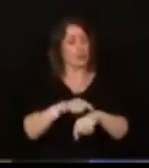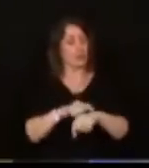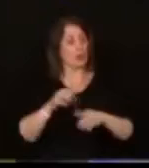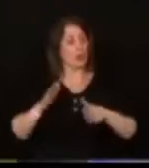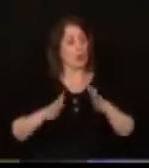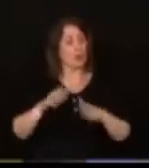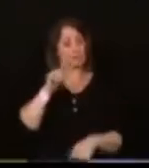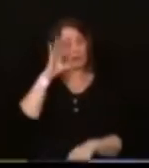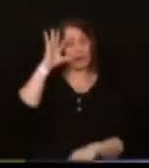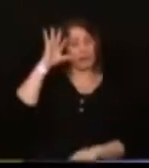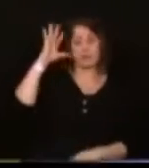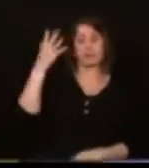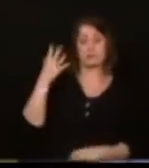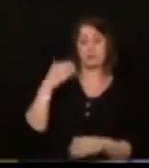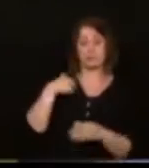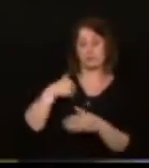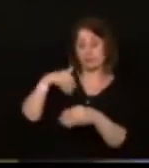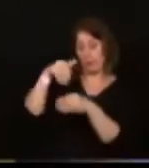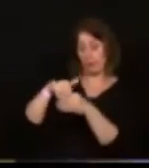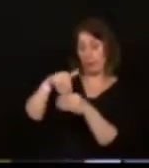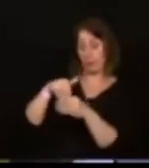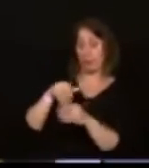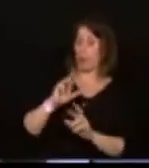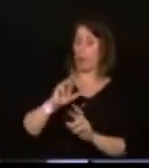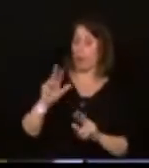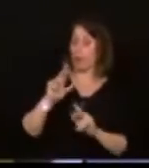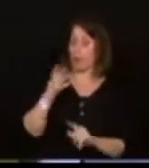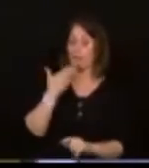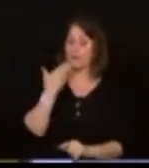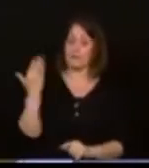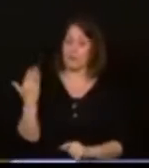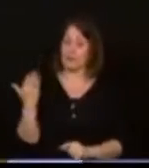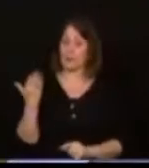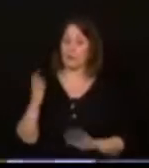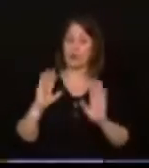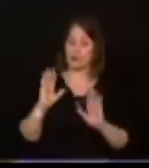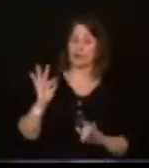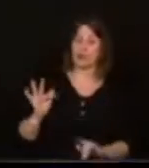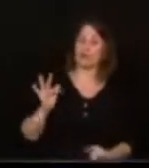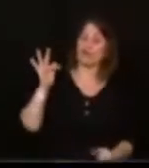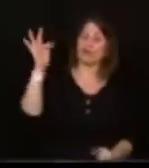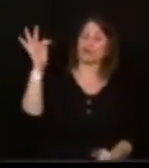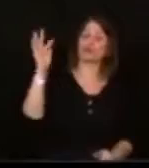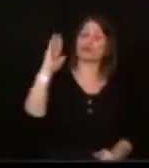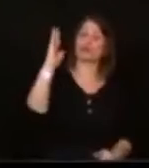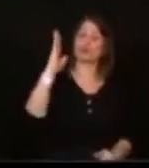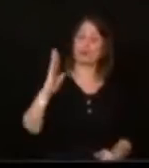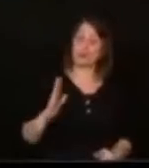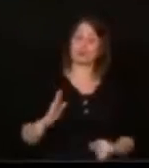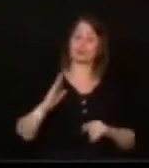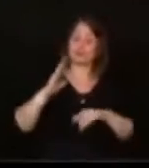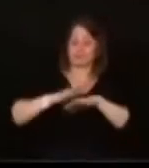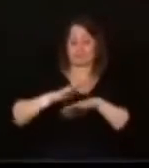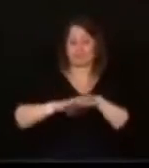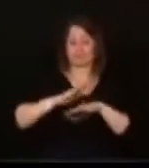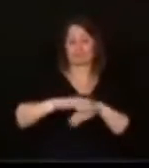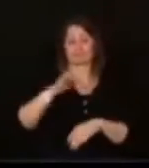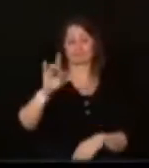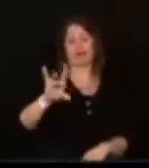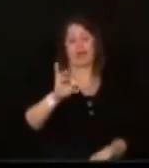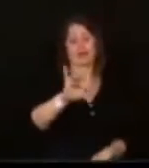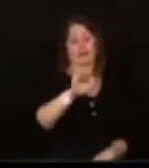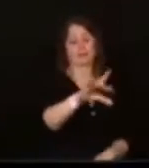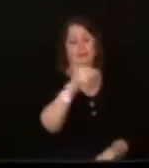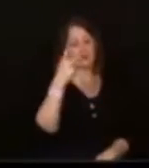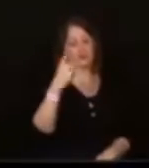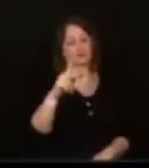decidir. E não é fácil, mas o futuro do Brasil está nas mãos de cada